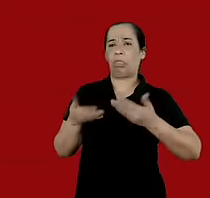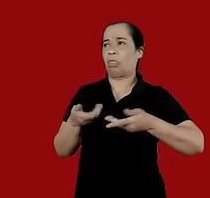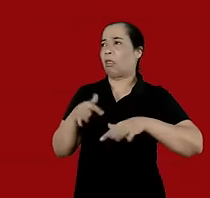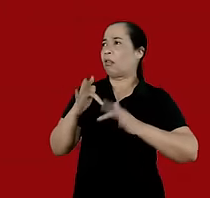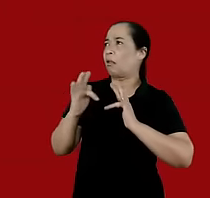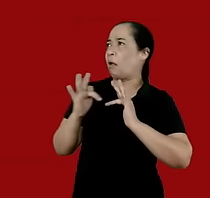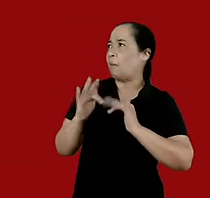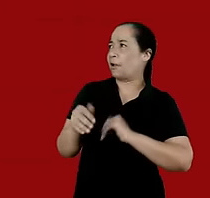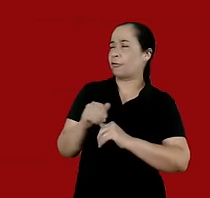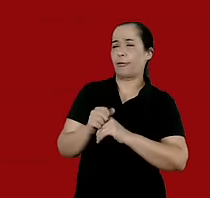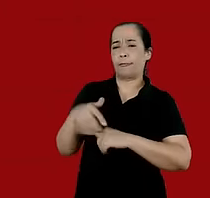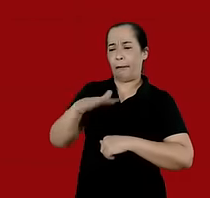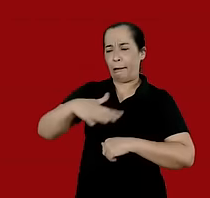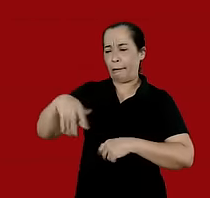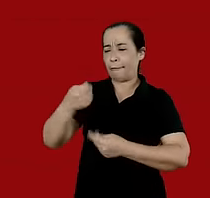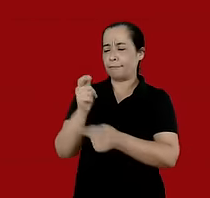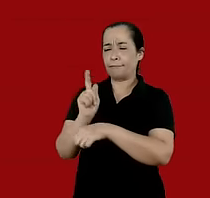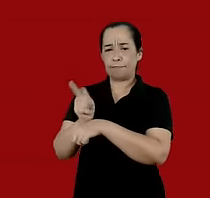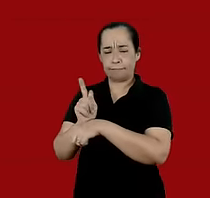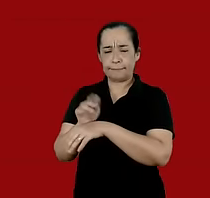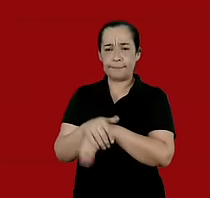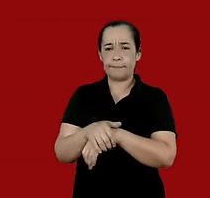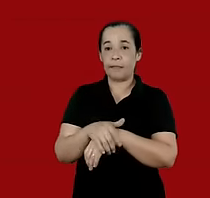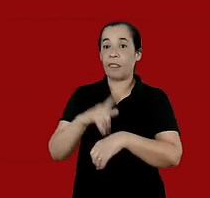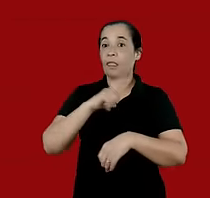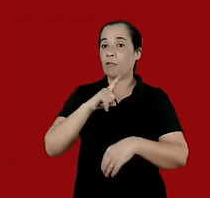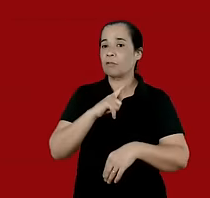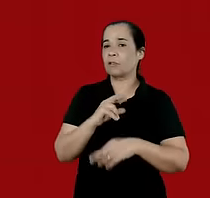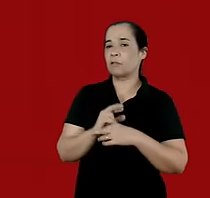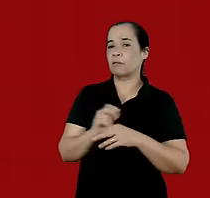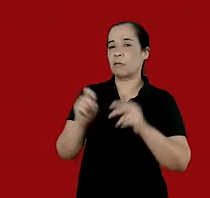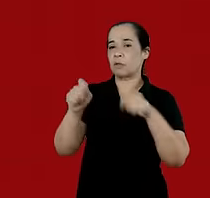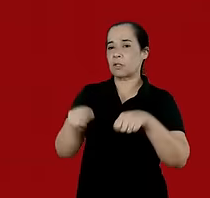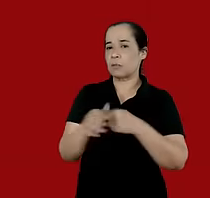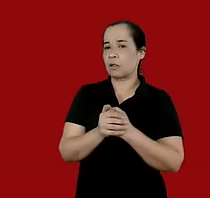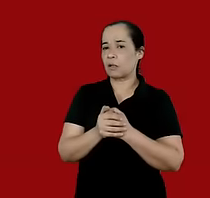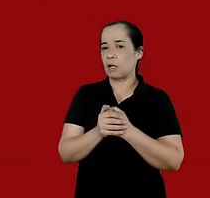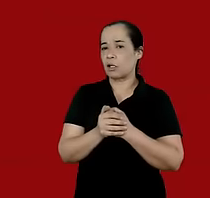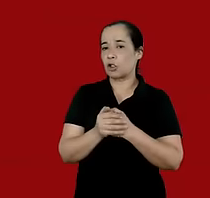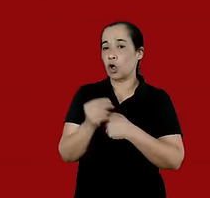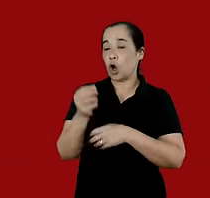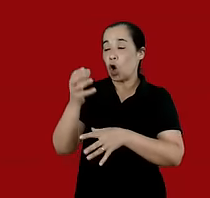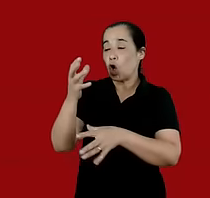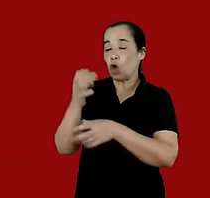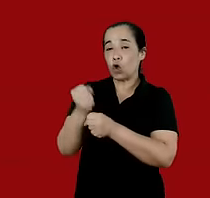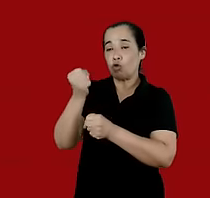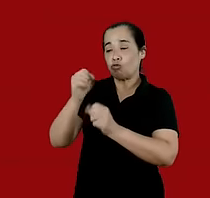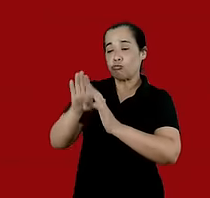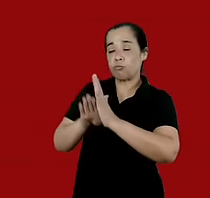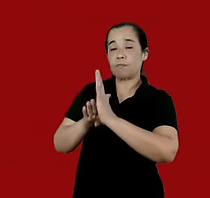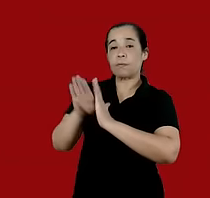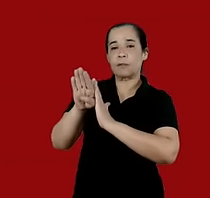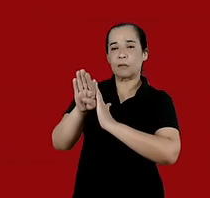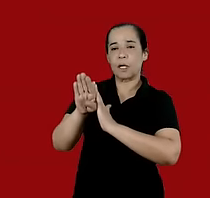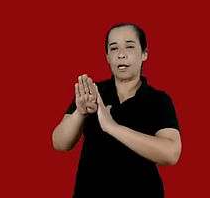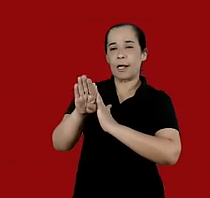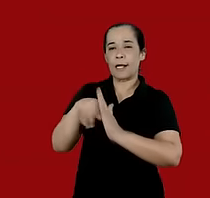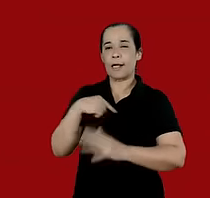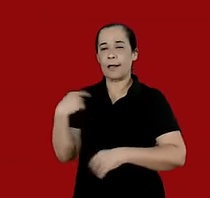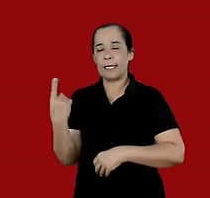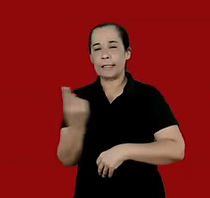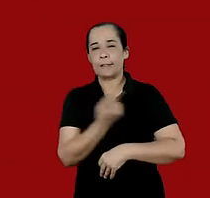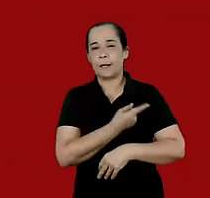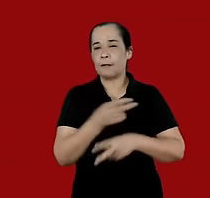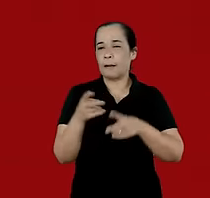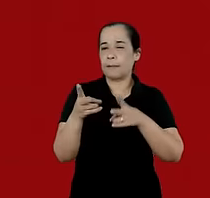ele teve uma expectativa eh de rentabilidade muito elevada e na medida que a gente vai avançando no tempo as